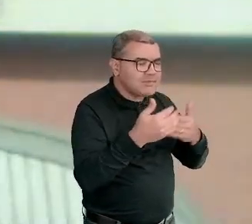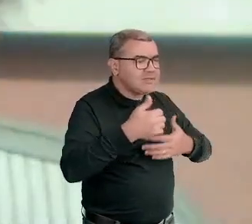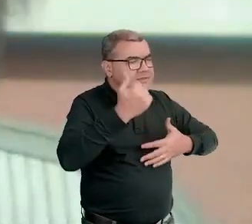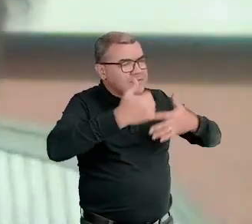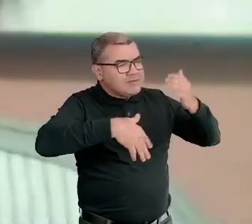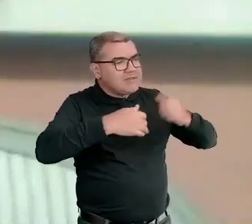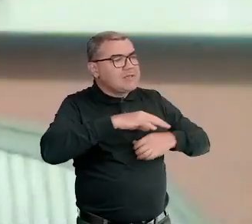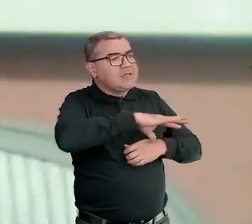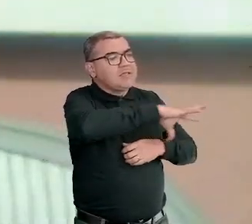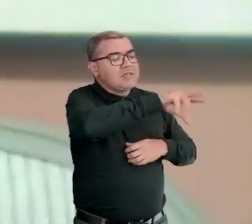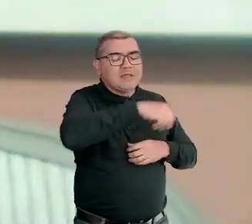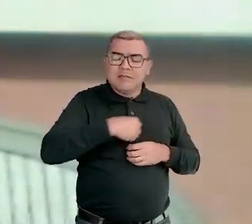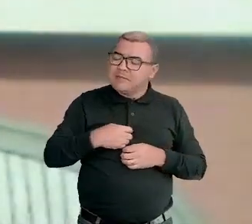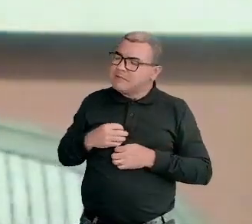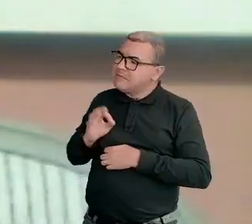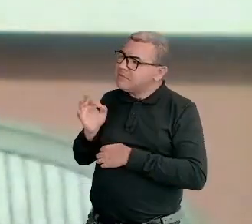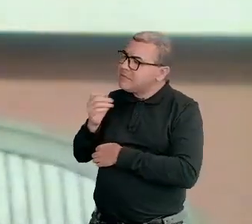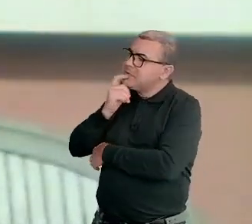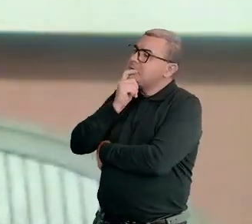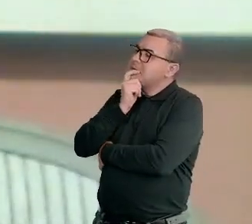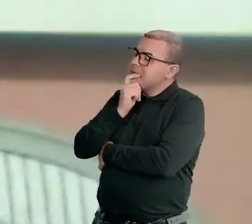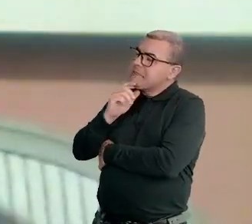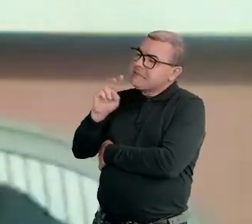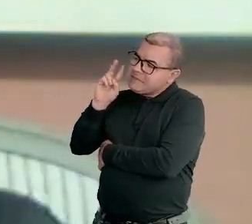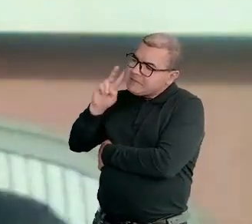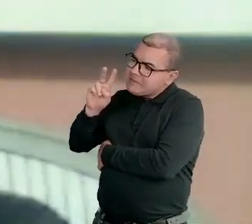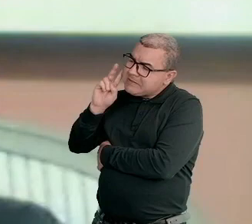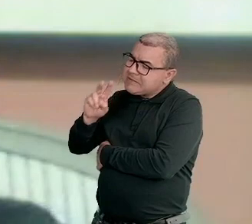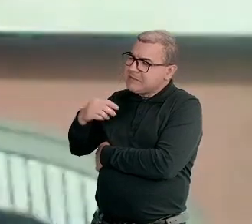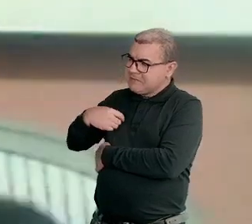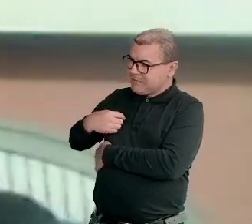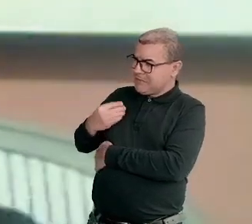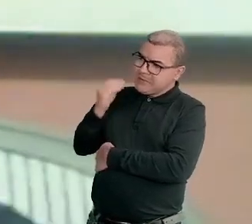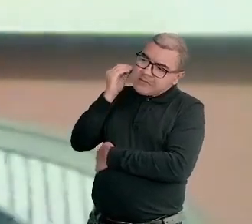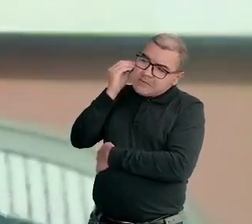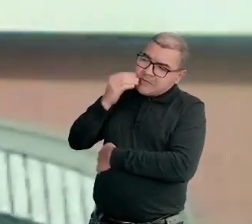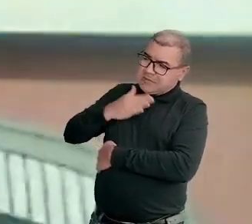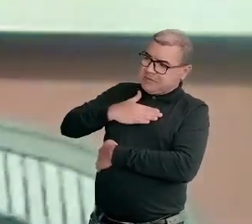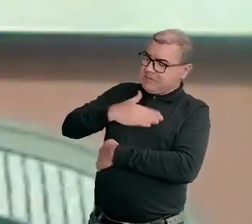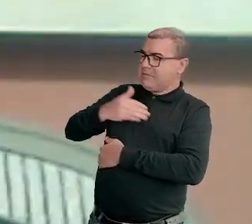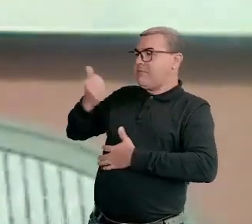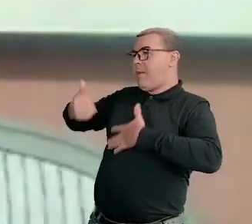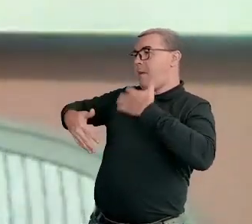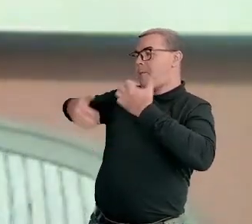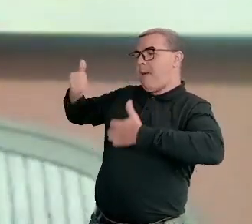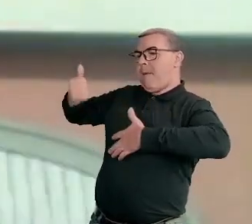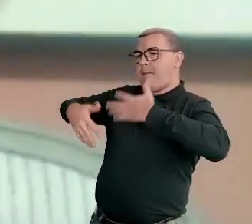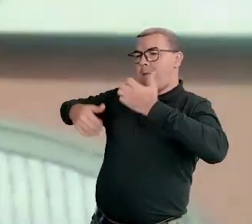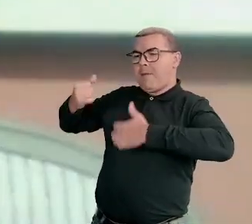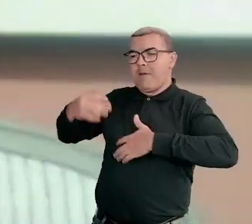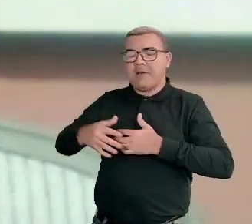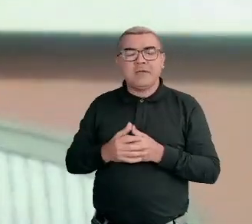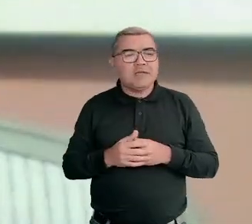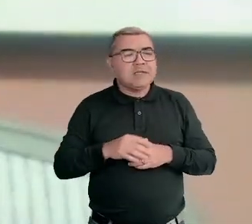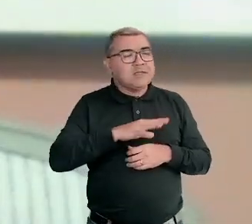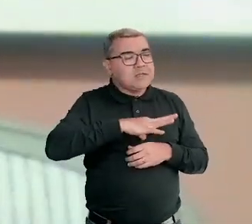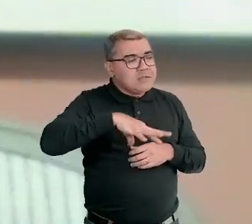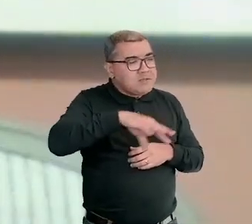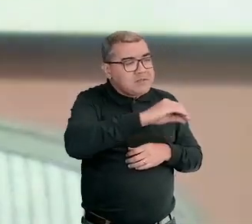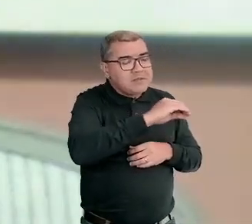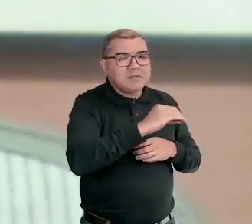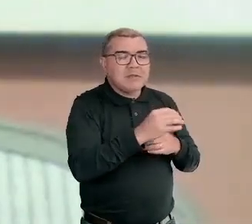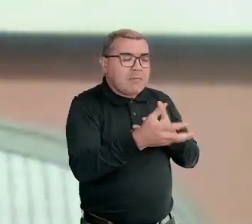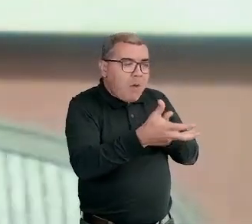E vários deles contaram experiências pessoais que talvez eles nunca tivessem tido a oportunidade de